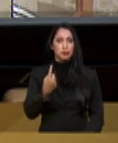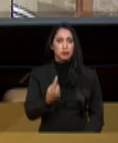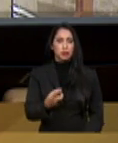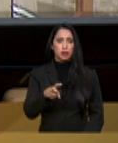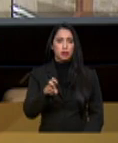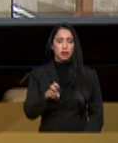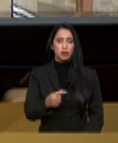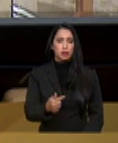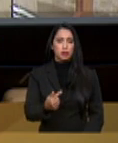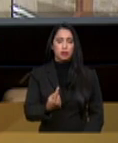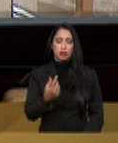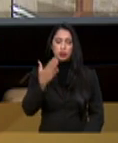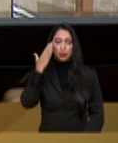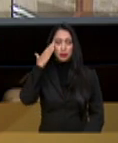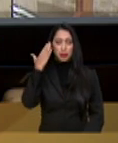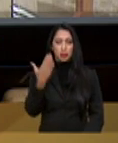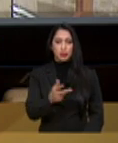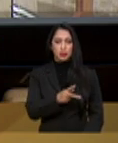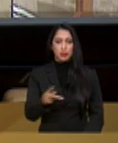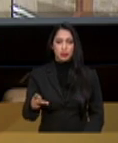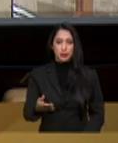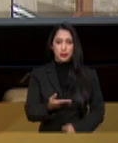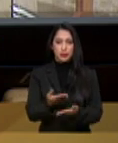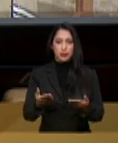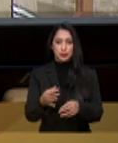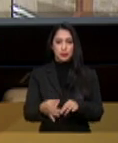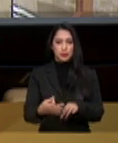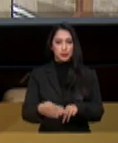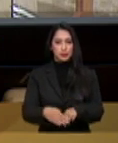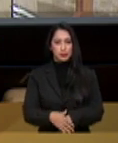1571. Muito obrigado, senhor presidente, senhores ministros.